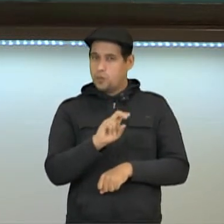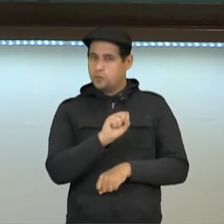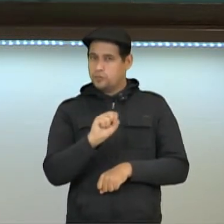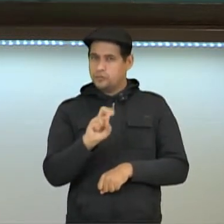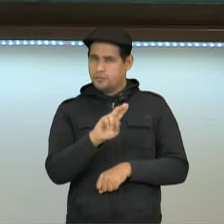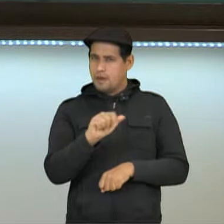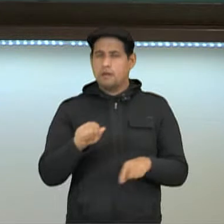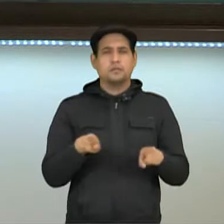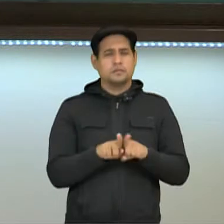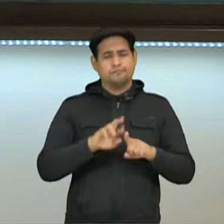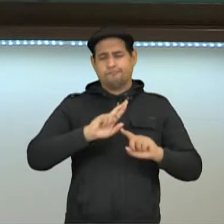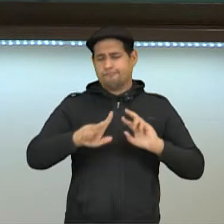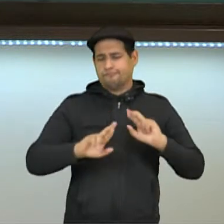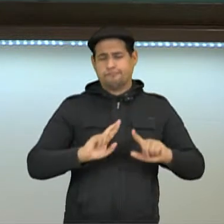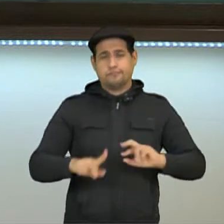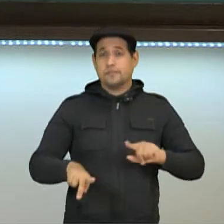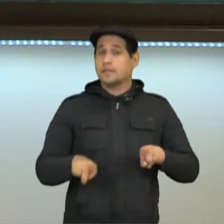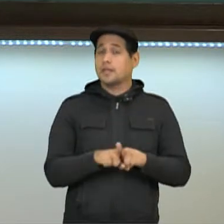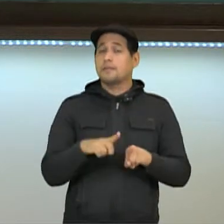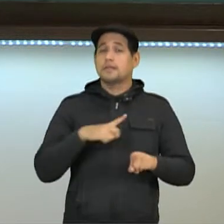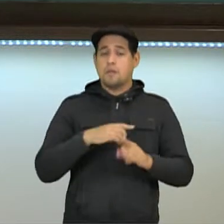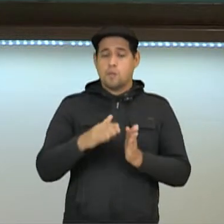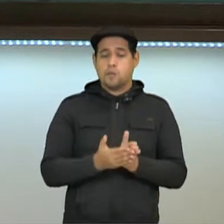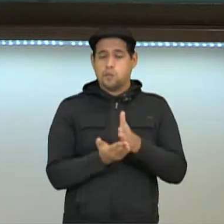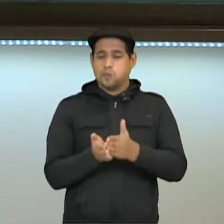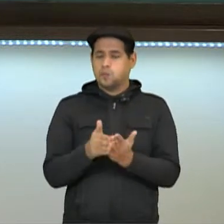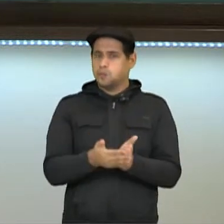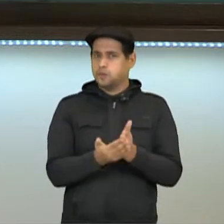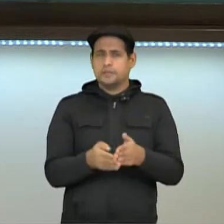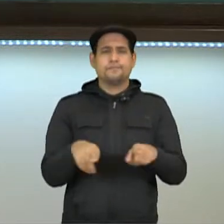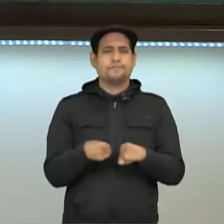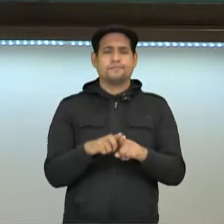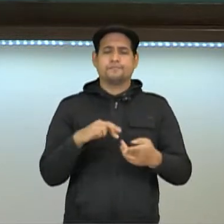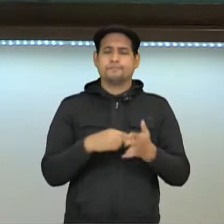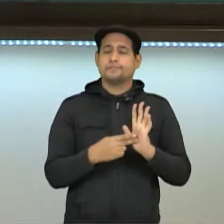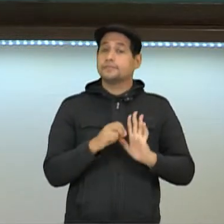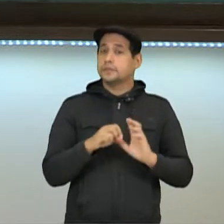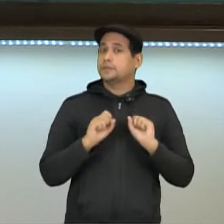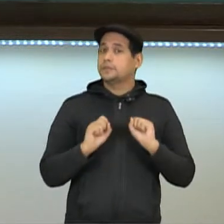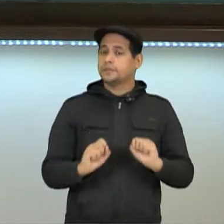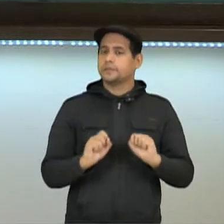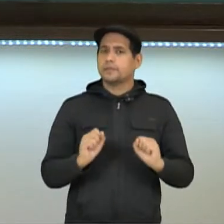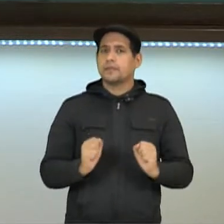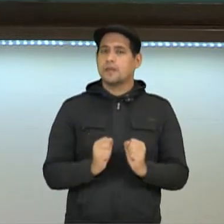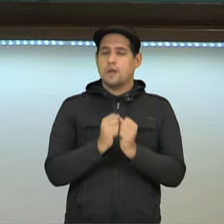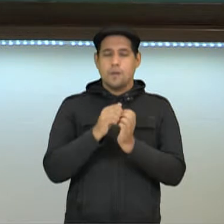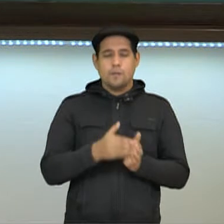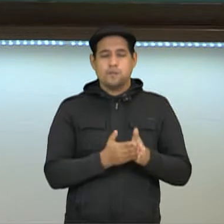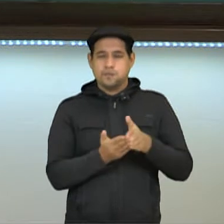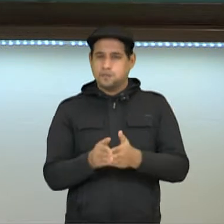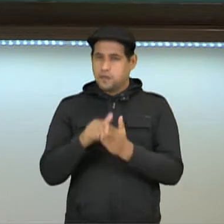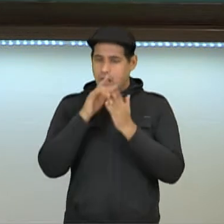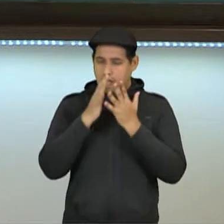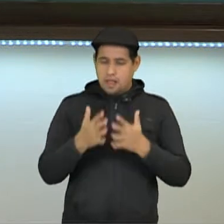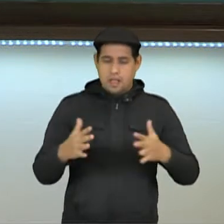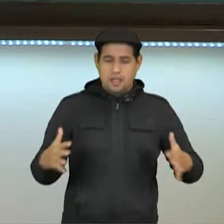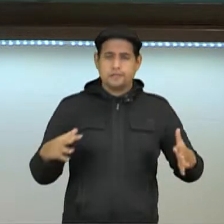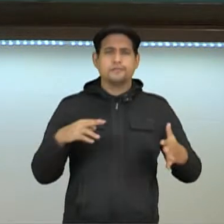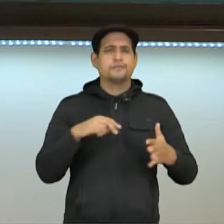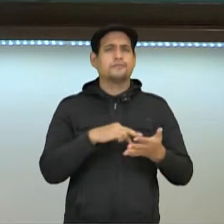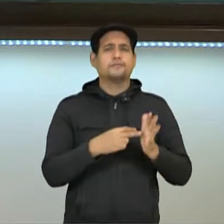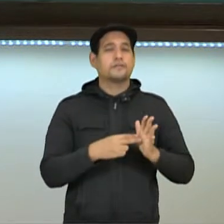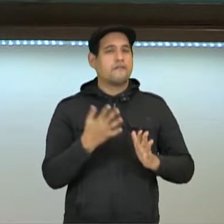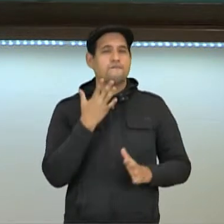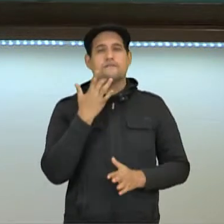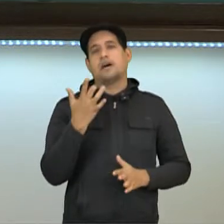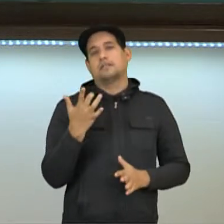sextante e tinham as caravelas, que era possível então com as caravelas navegar em mar aberto. Isso facilitou